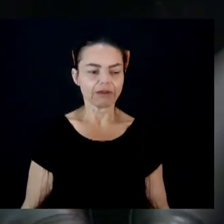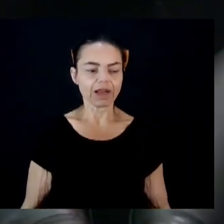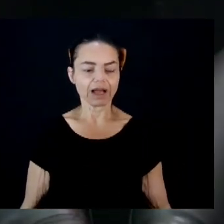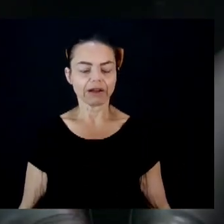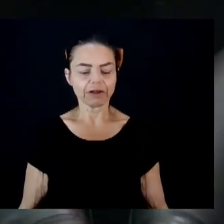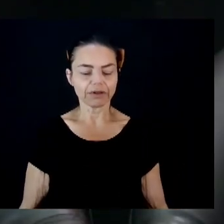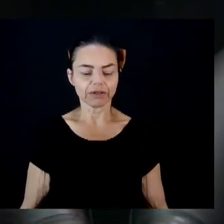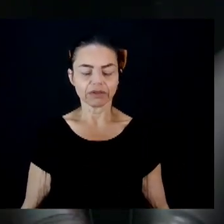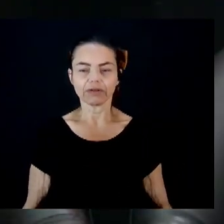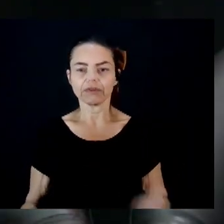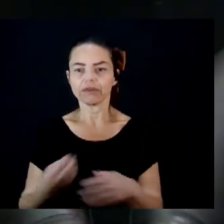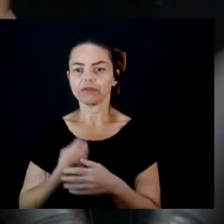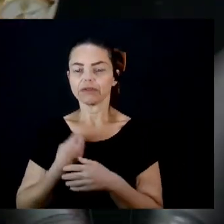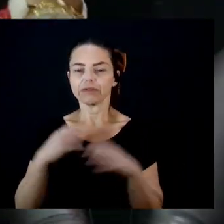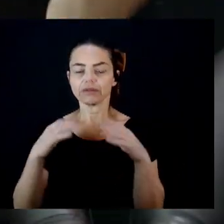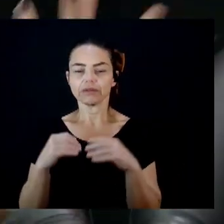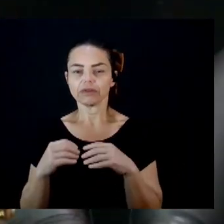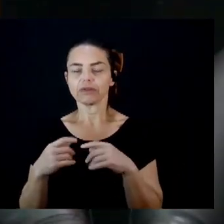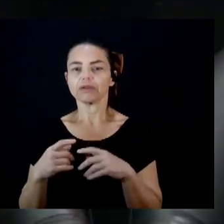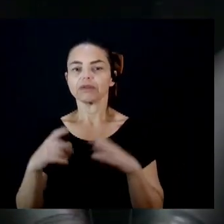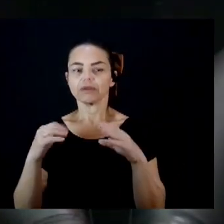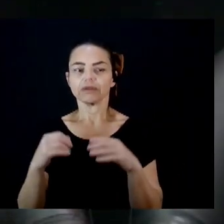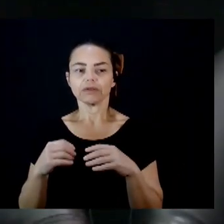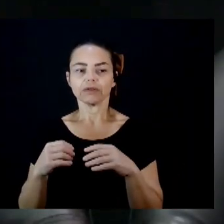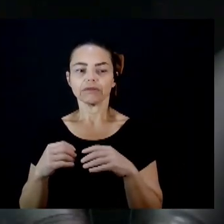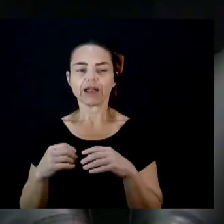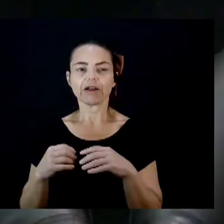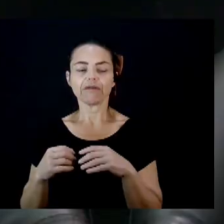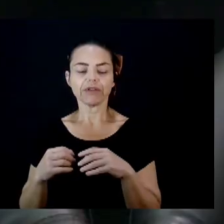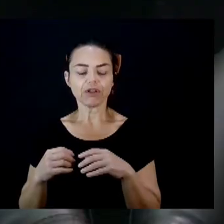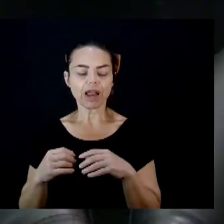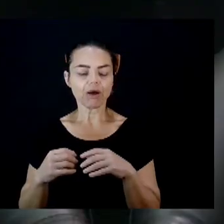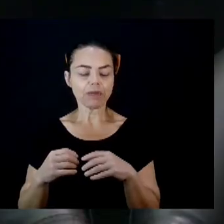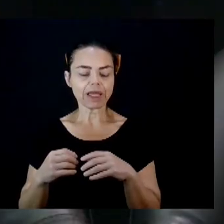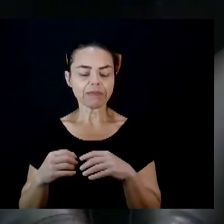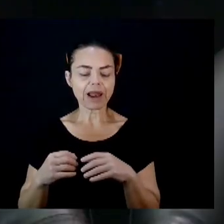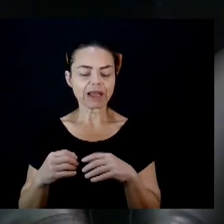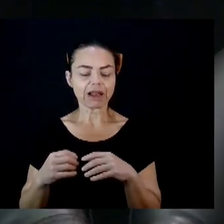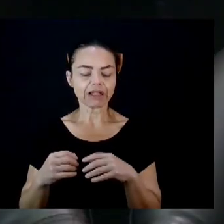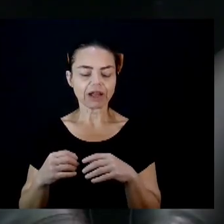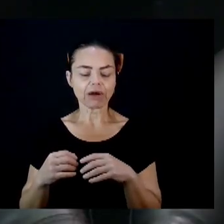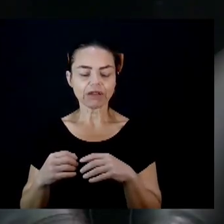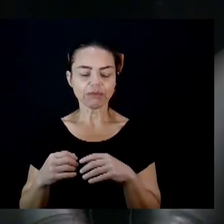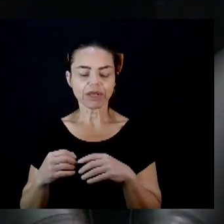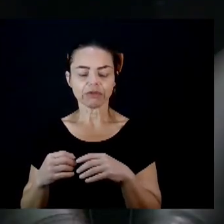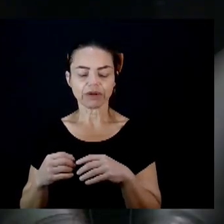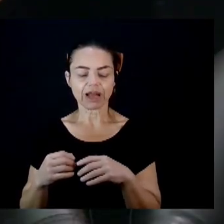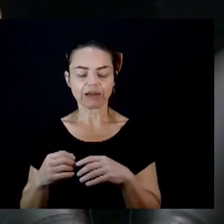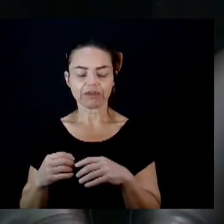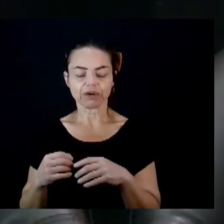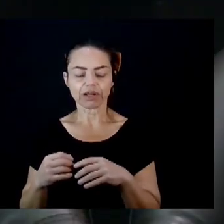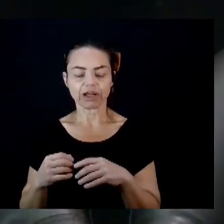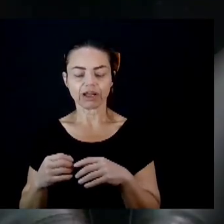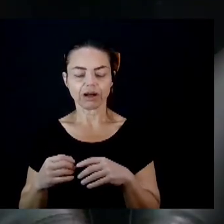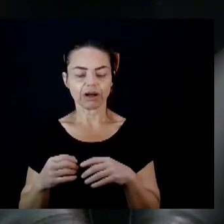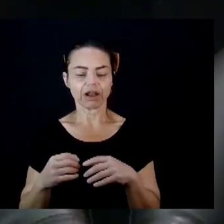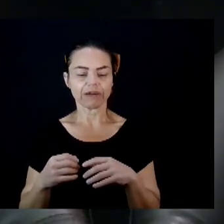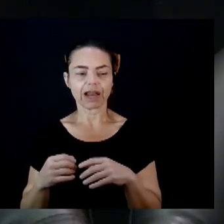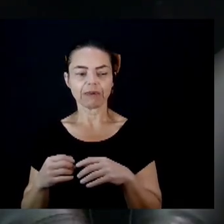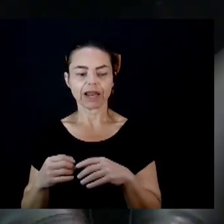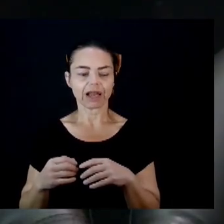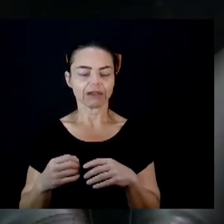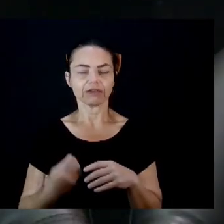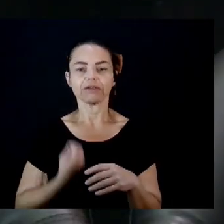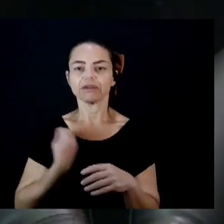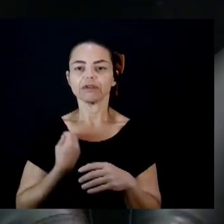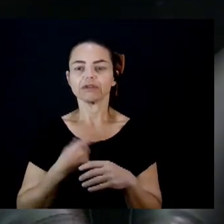Pra à noite você ter ali uma conversa e desenvolver ali uma relação, isso tem que ter sido nutrido ao